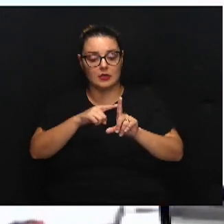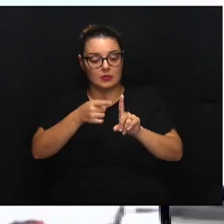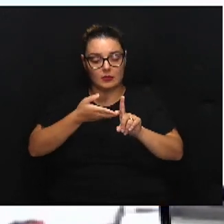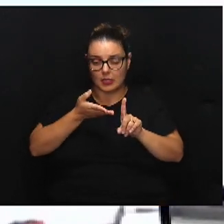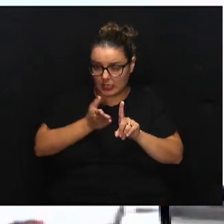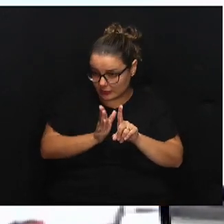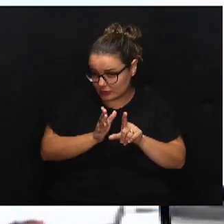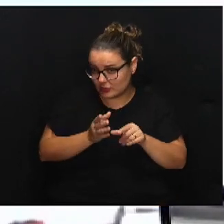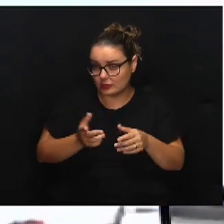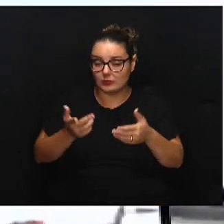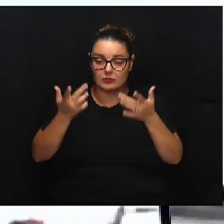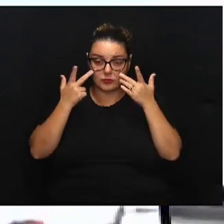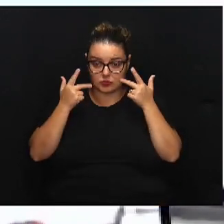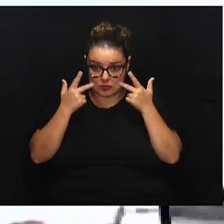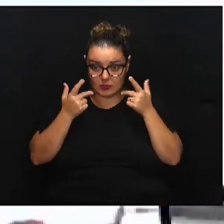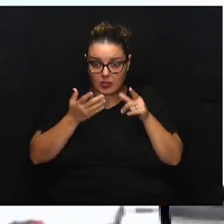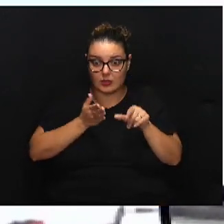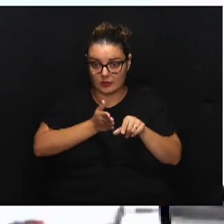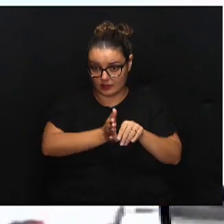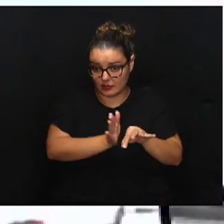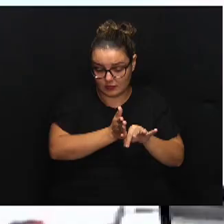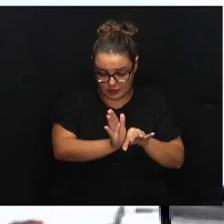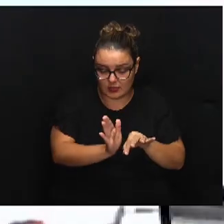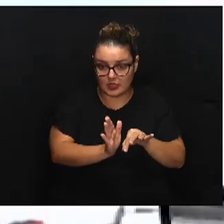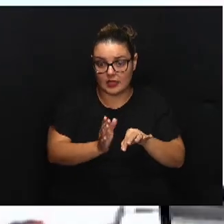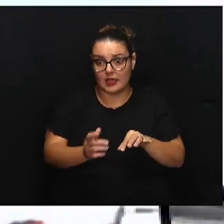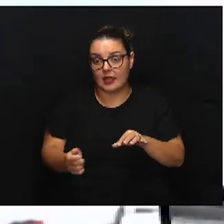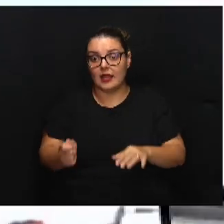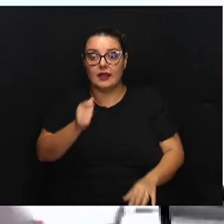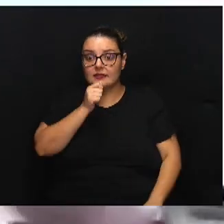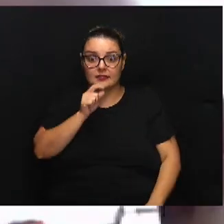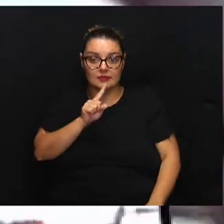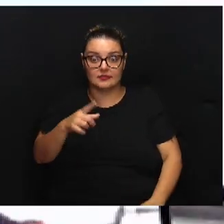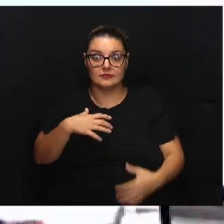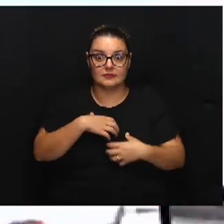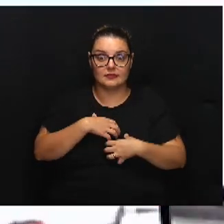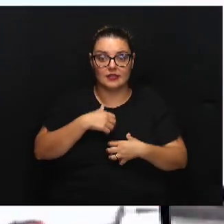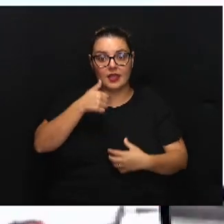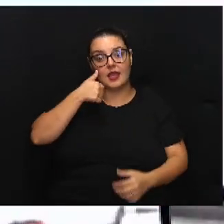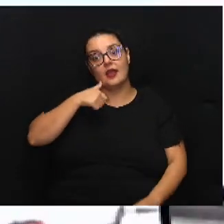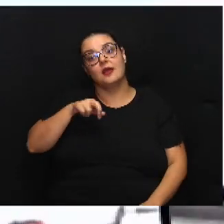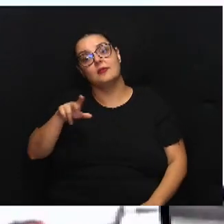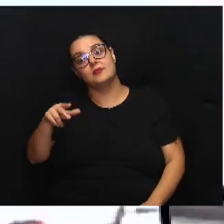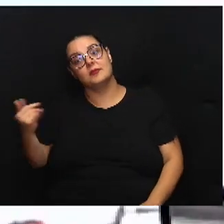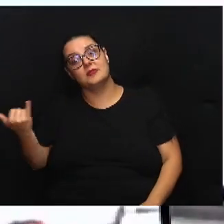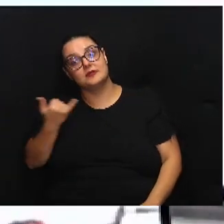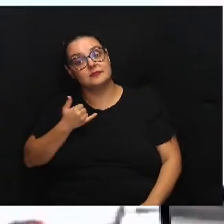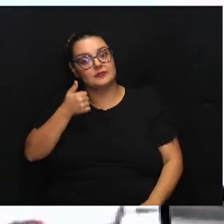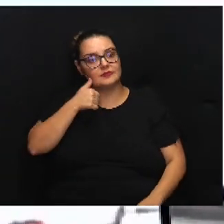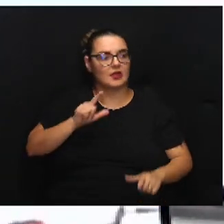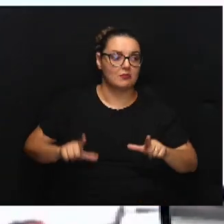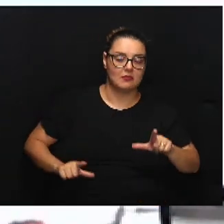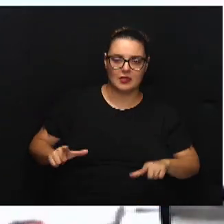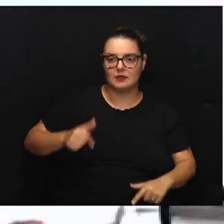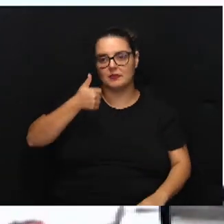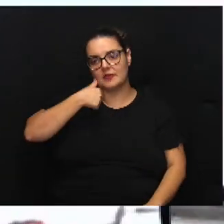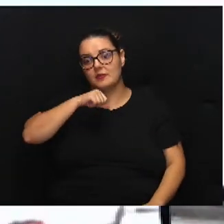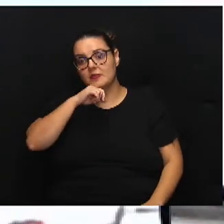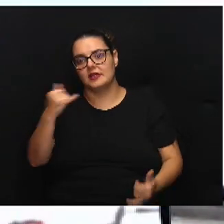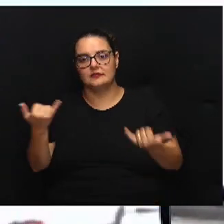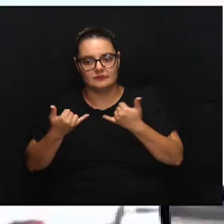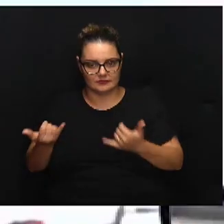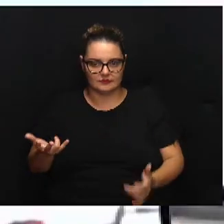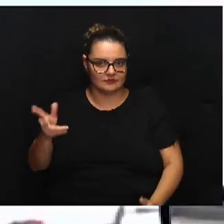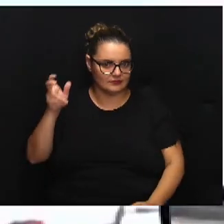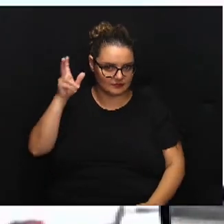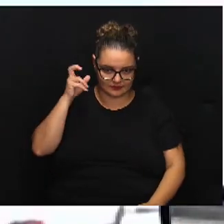trabalho de parto, mesmo para quem ainda não sentiu, quer dizer, minha irmã disse, minha prima, minha mãe. Então a gente ouve,